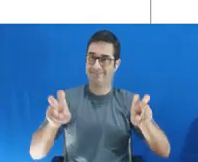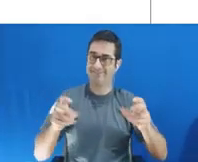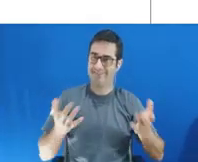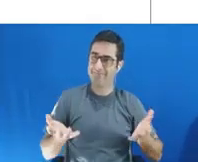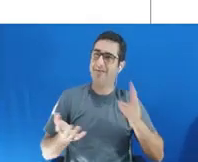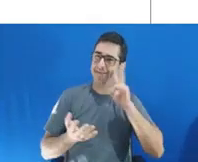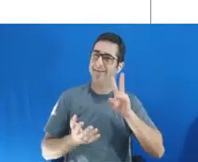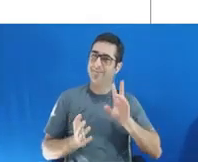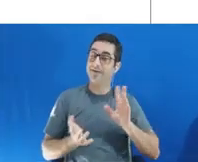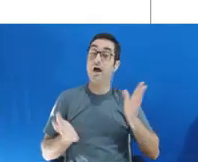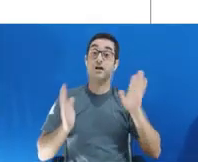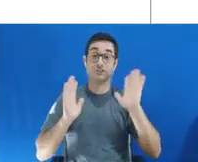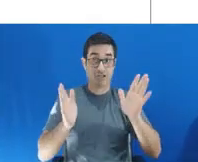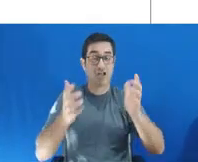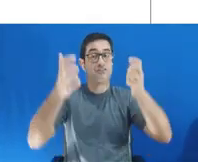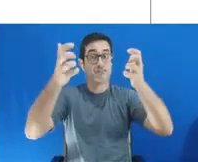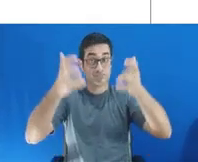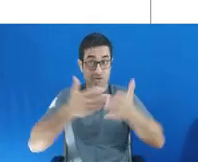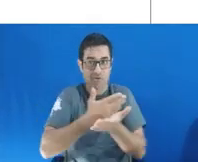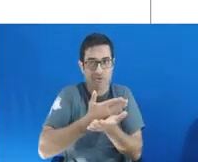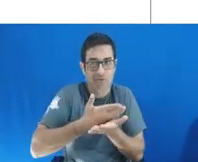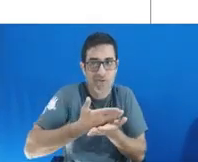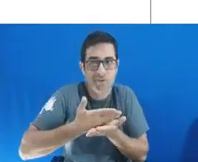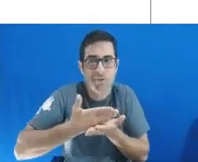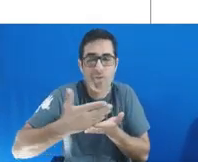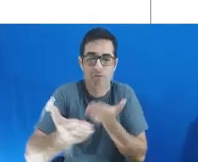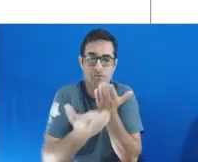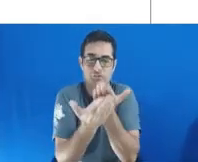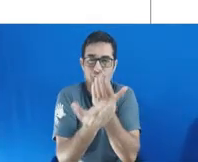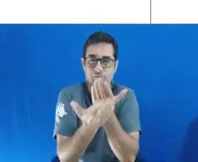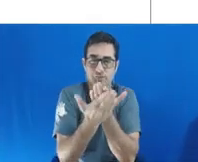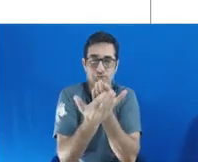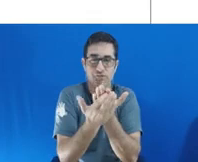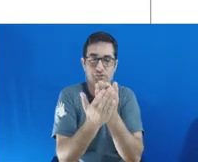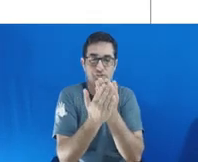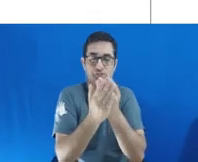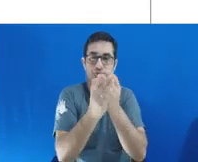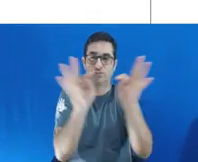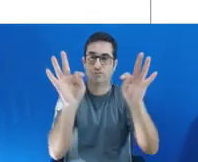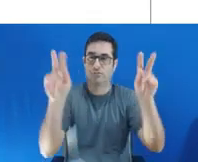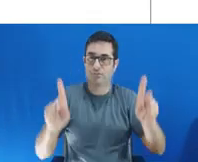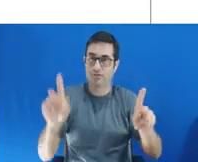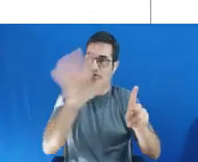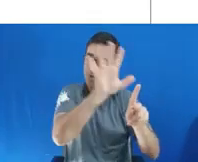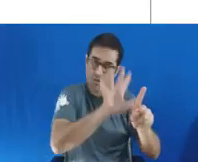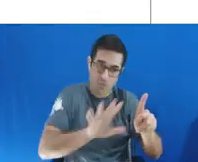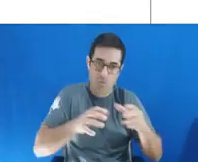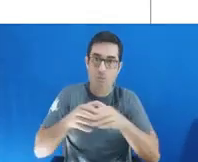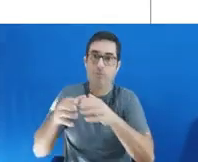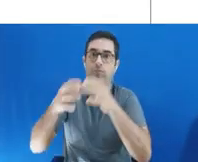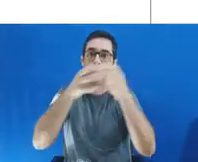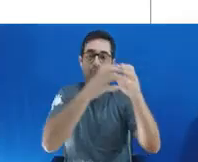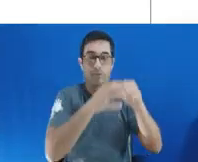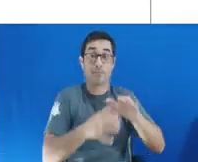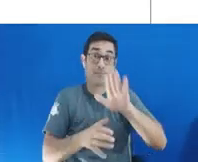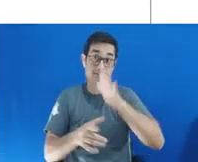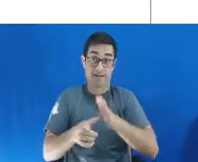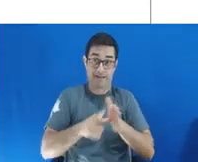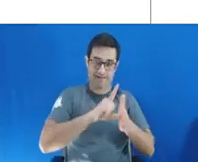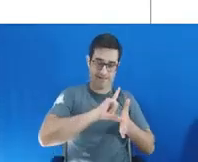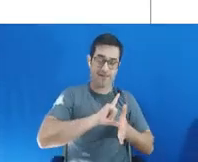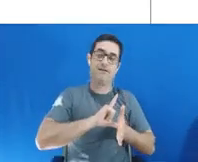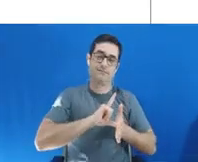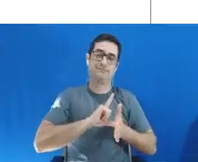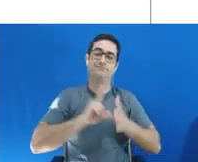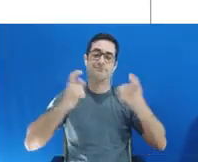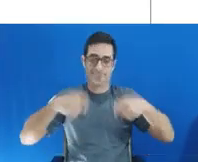periódica. Eu falei na última aula que a gente ia iniciar o estudo das propriedades periódicas, mas que para isso a gente